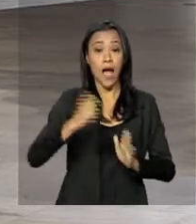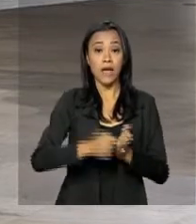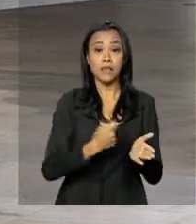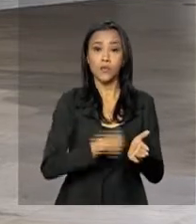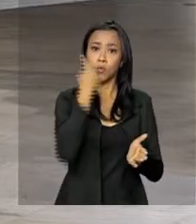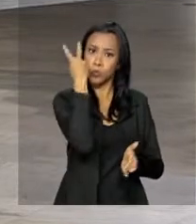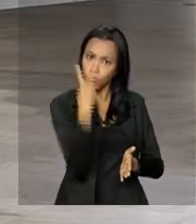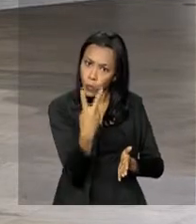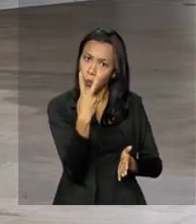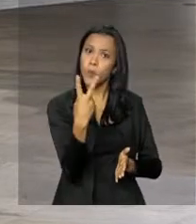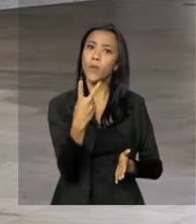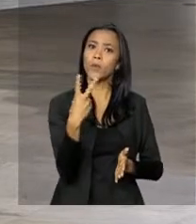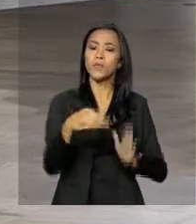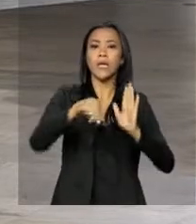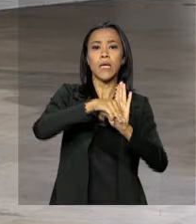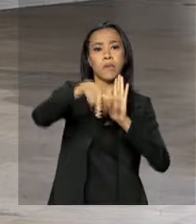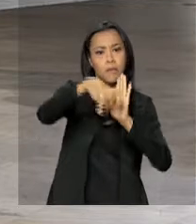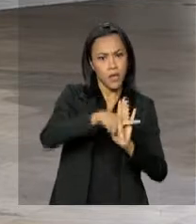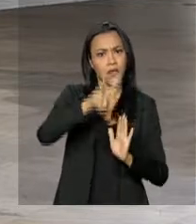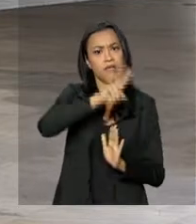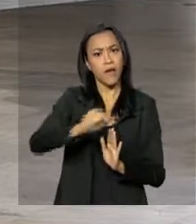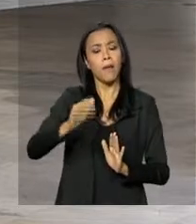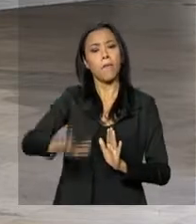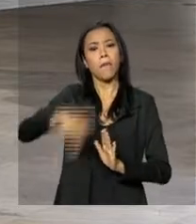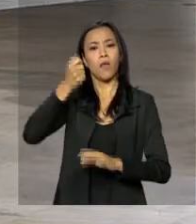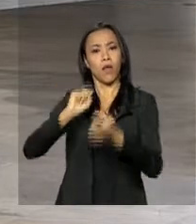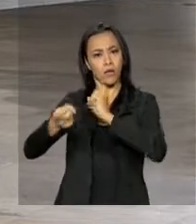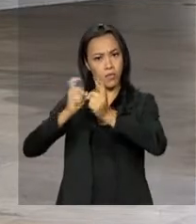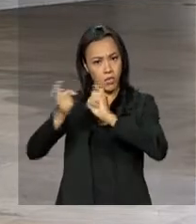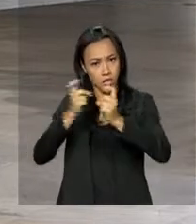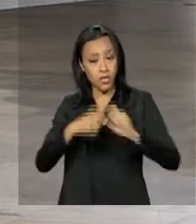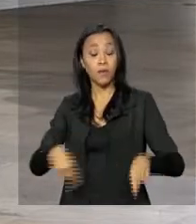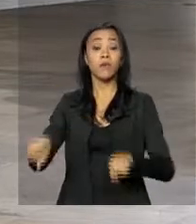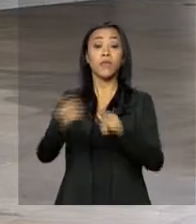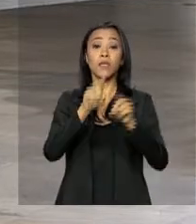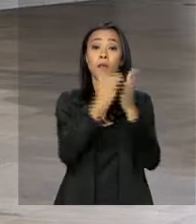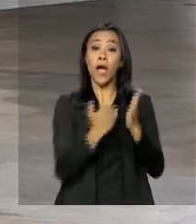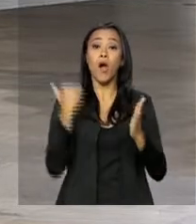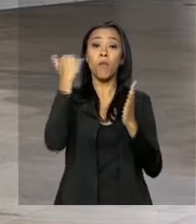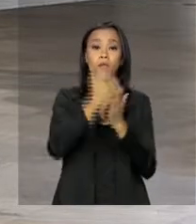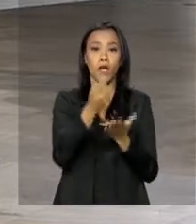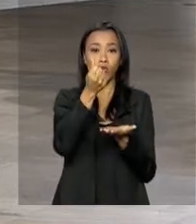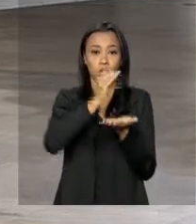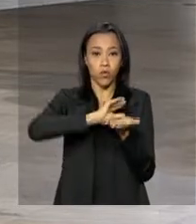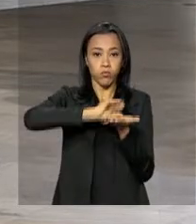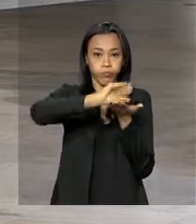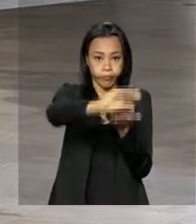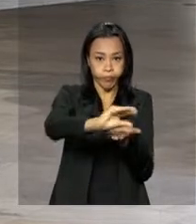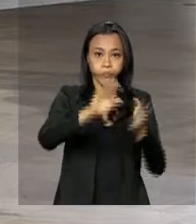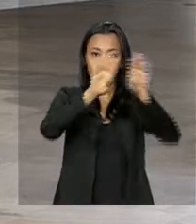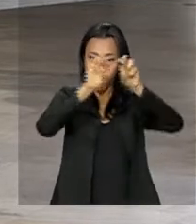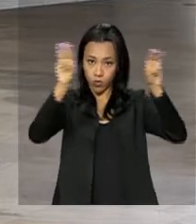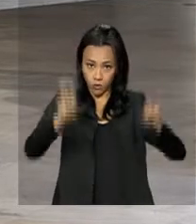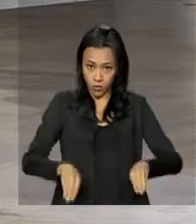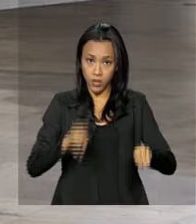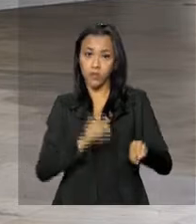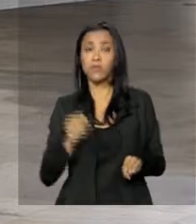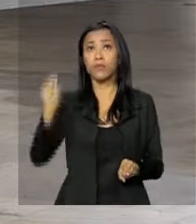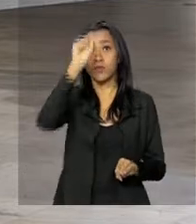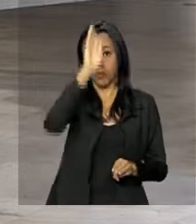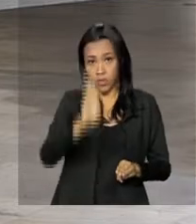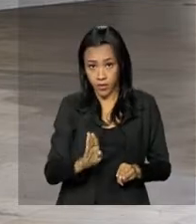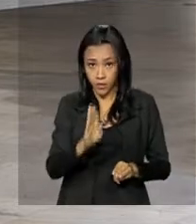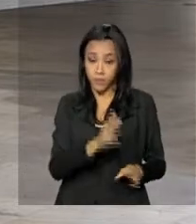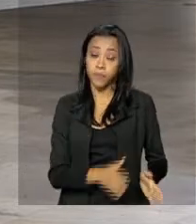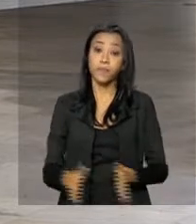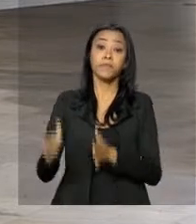vão melhorar a gestão e aumentar os recursos destinados aos museus públicos de todo o país a